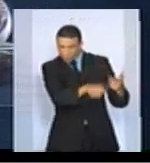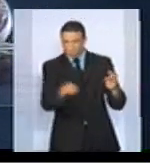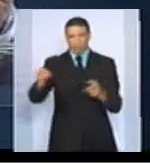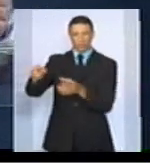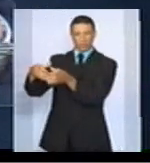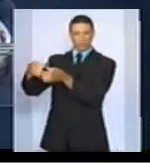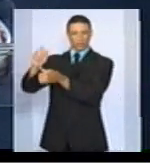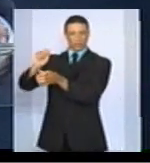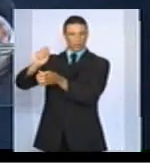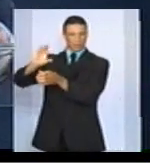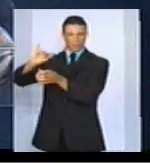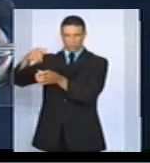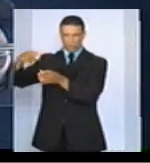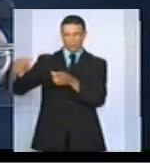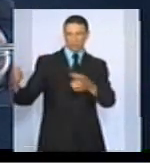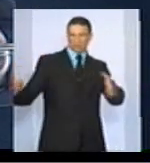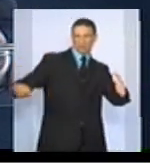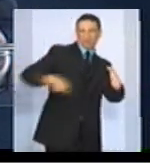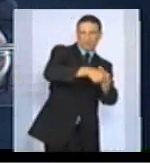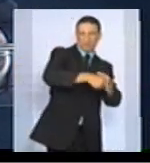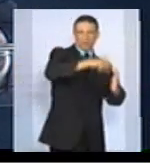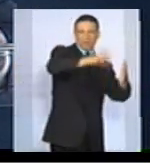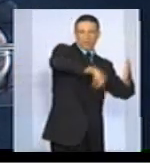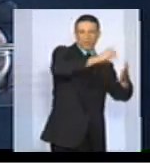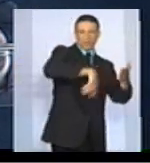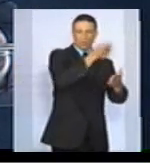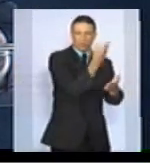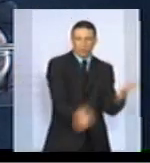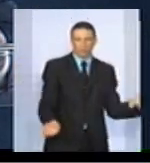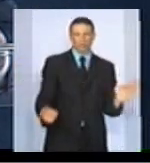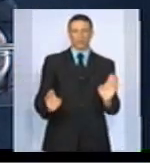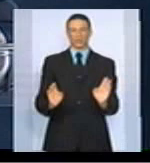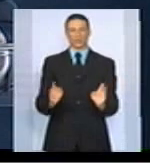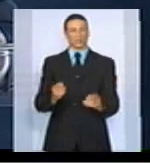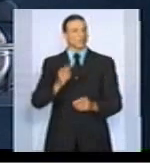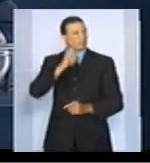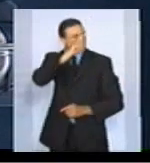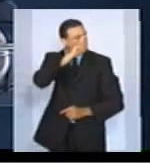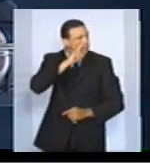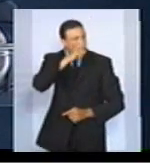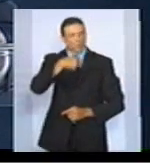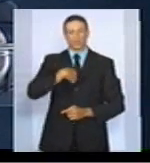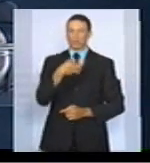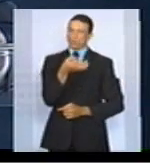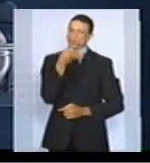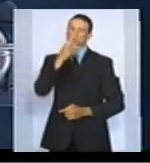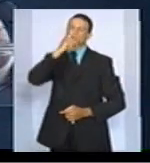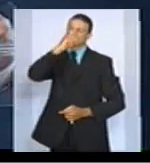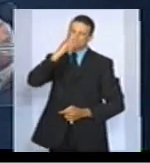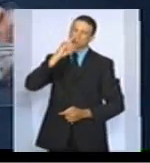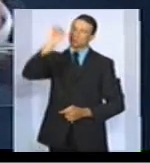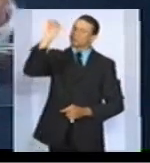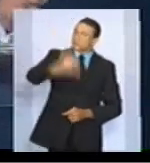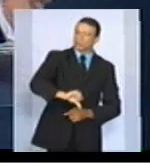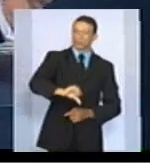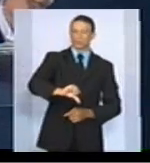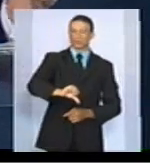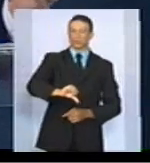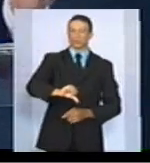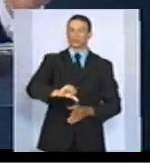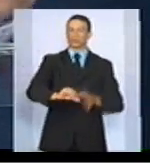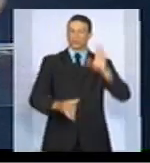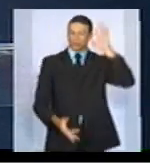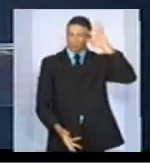isso para nós é uma coisa gravíssima encerrando a conclusão